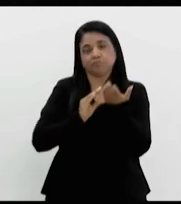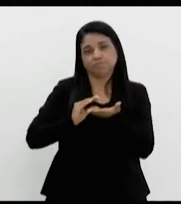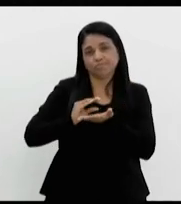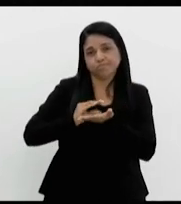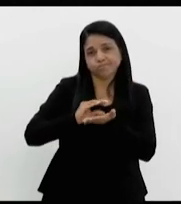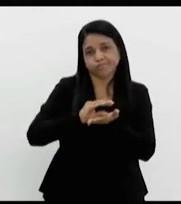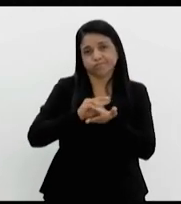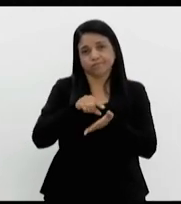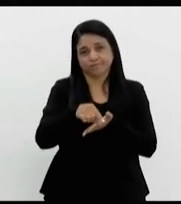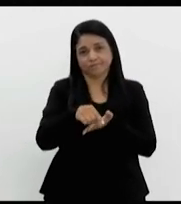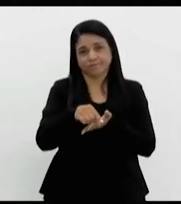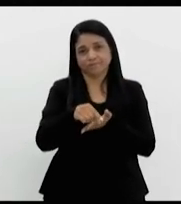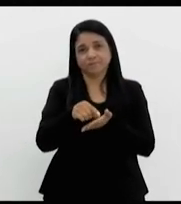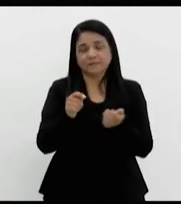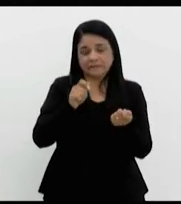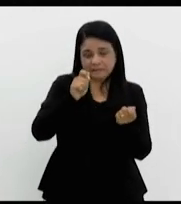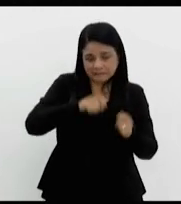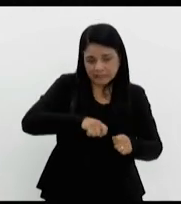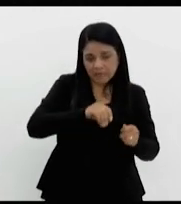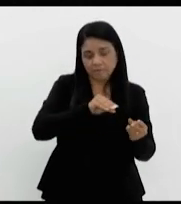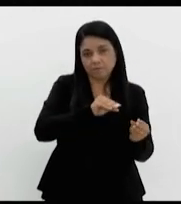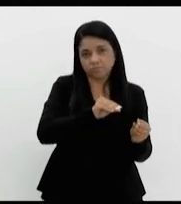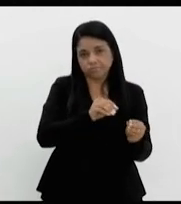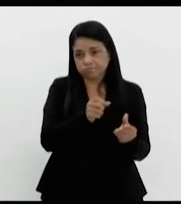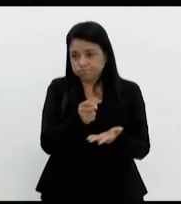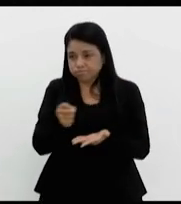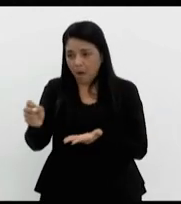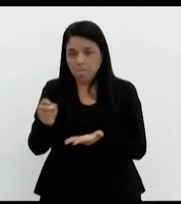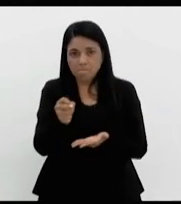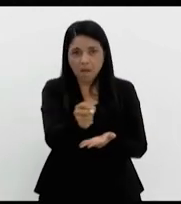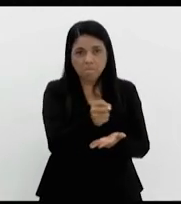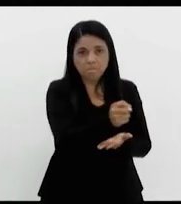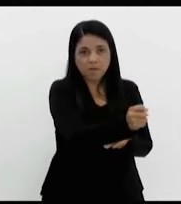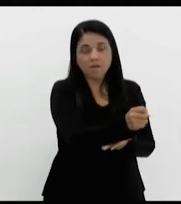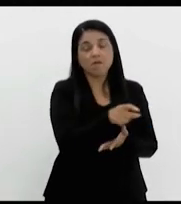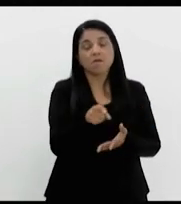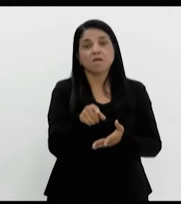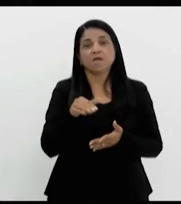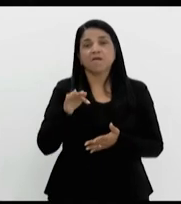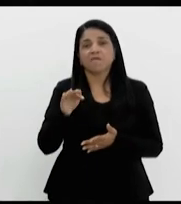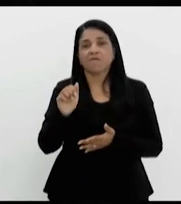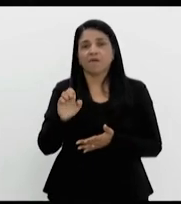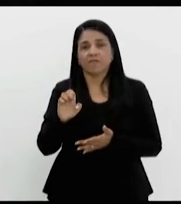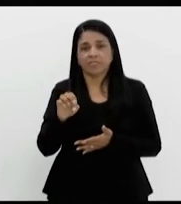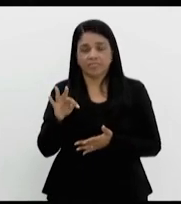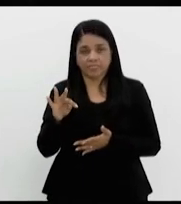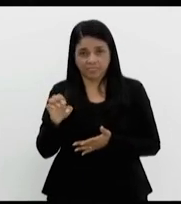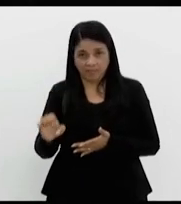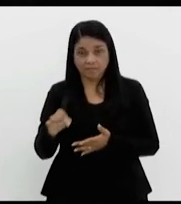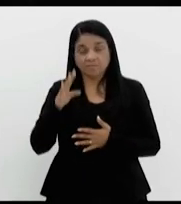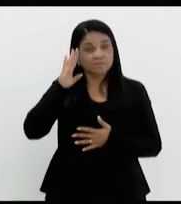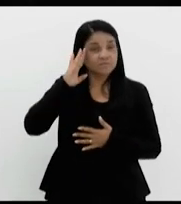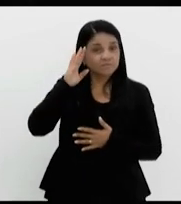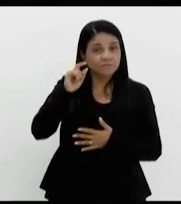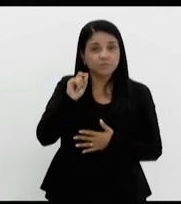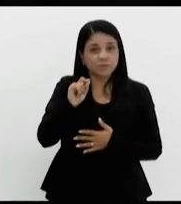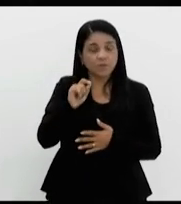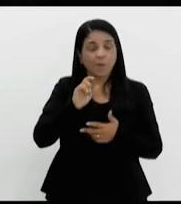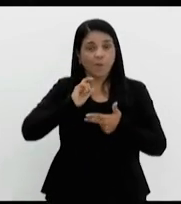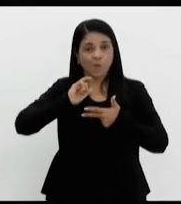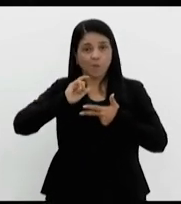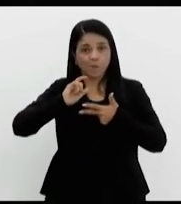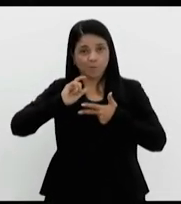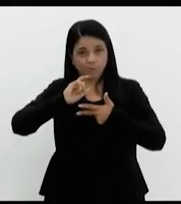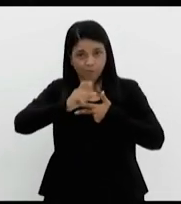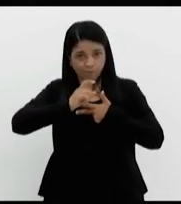que possibilita a transferência desses servidores para a FAETEC. Mas é fundamental que o Poder